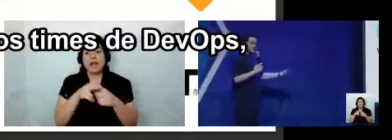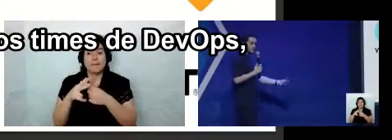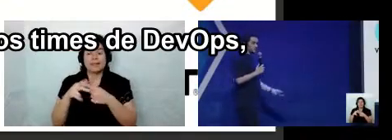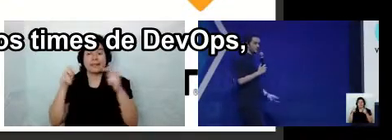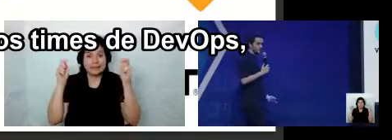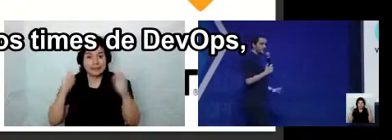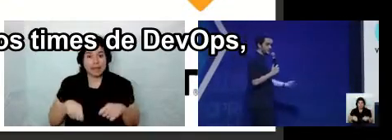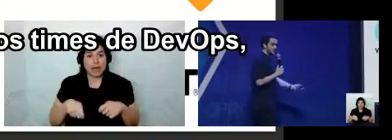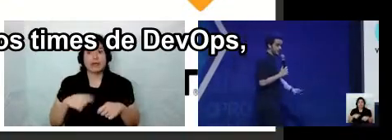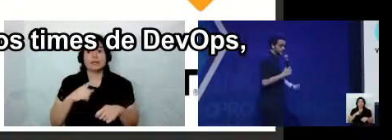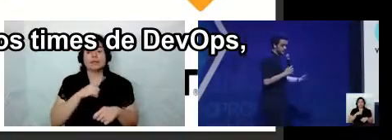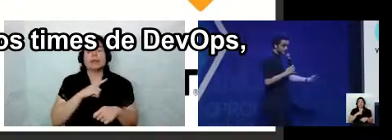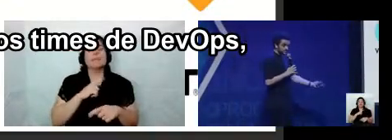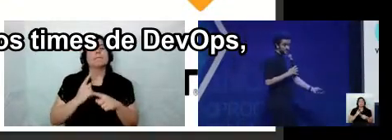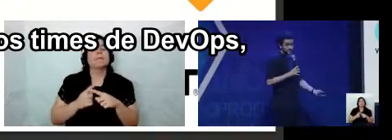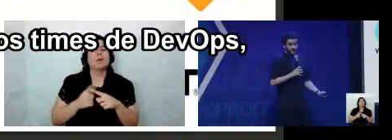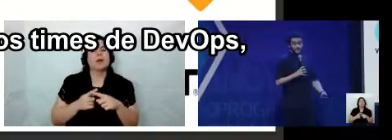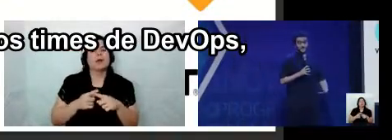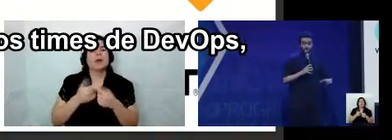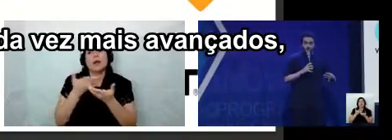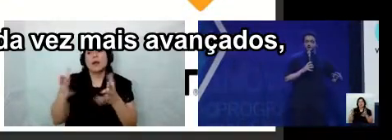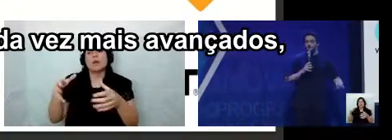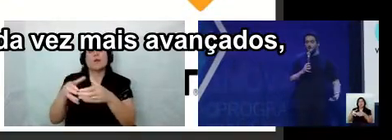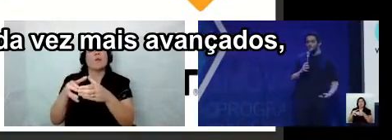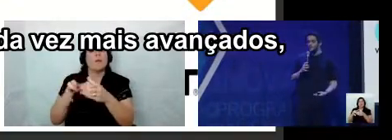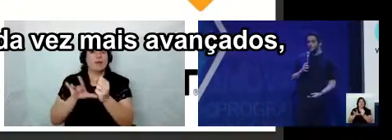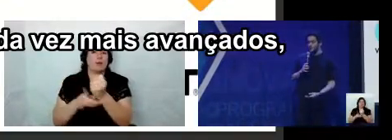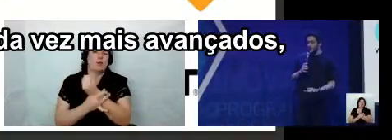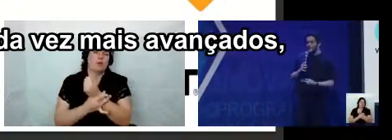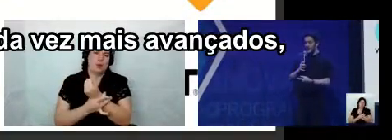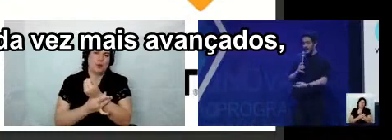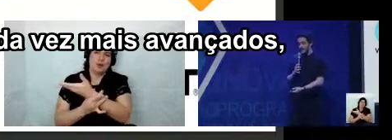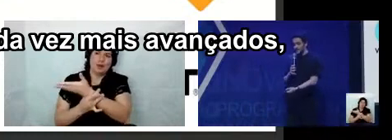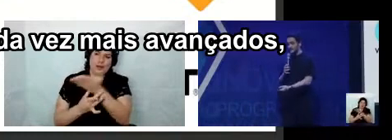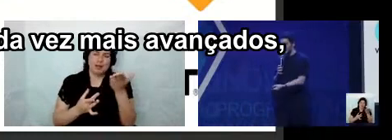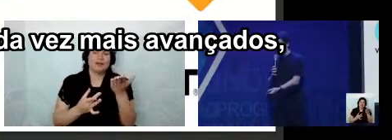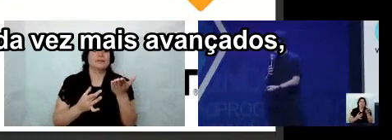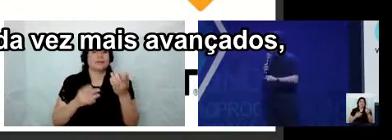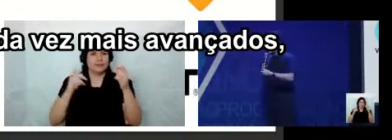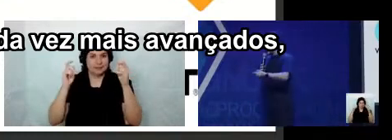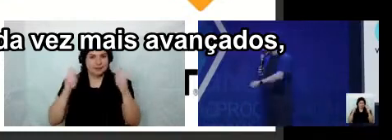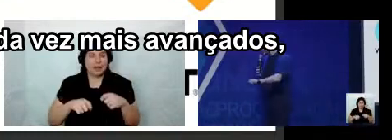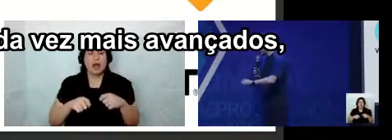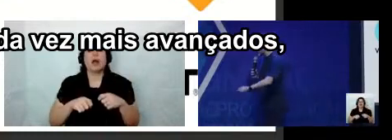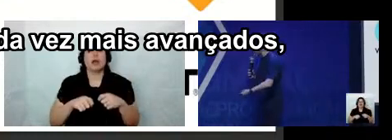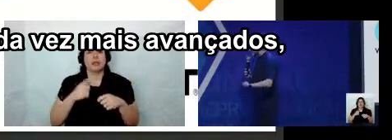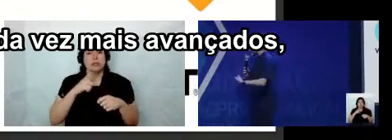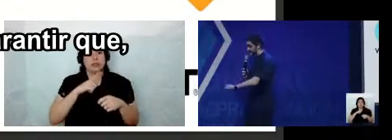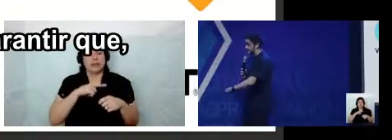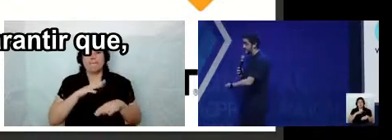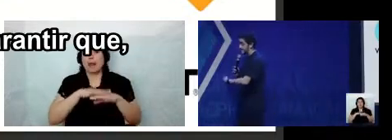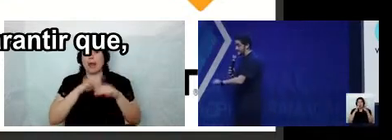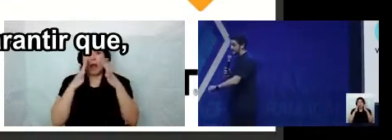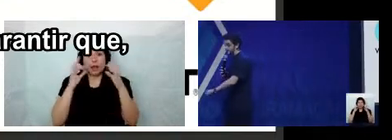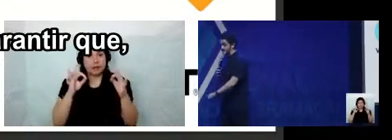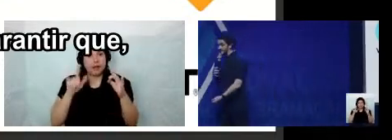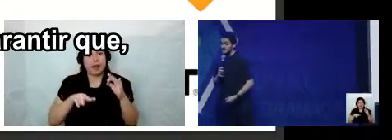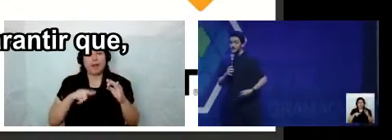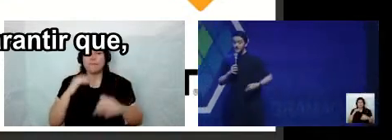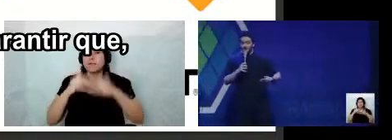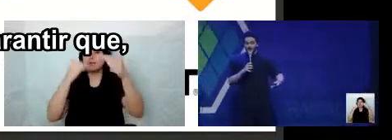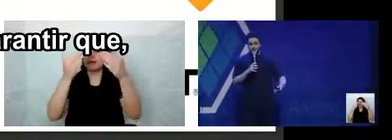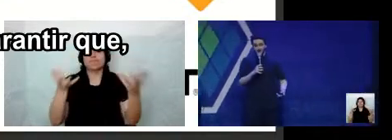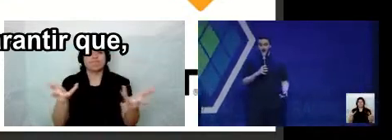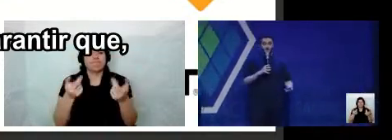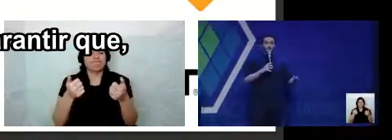existir, e os nossos times de segurança, os nossos times de DevOps, não vão deixar de colocar esses recursos cada vez mais avançados e cada vez mais